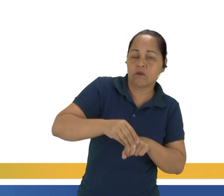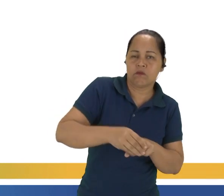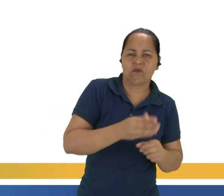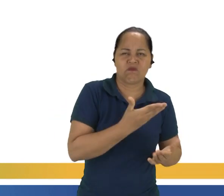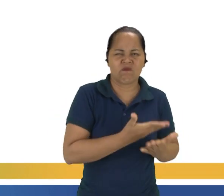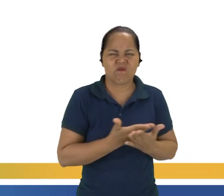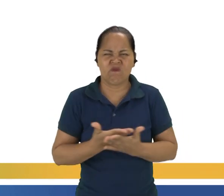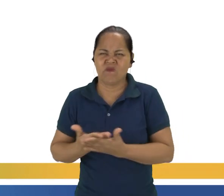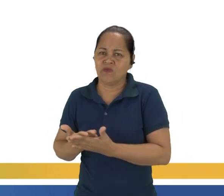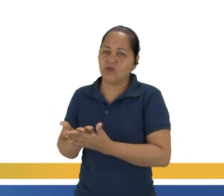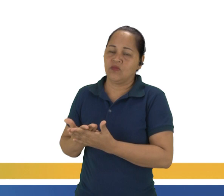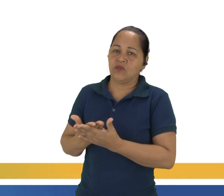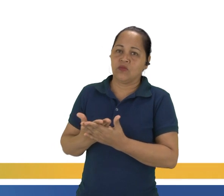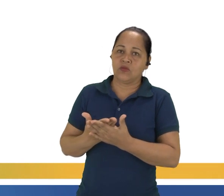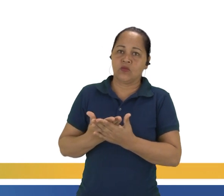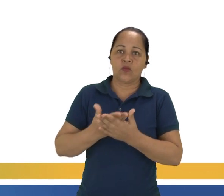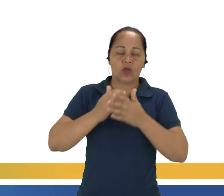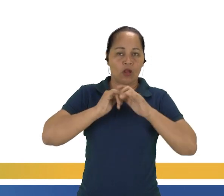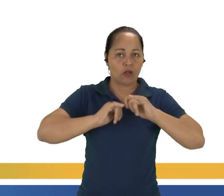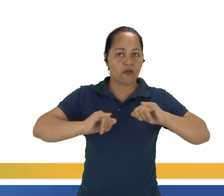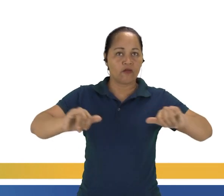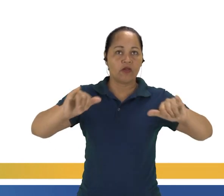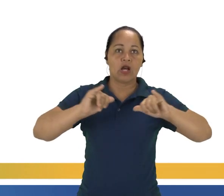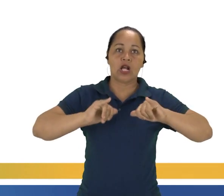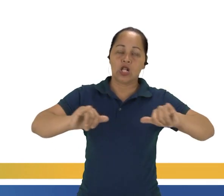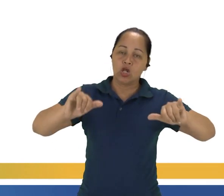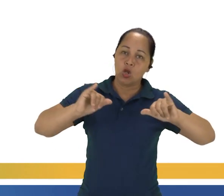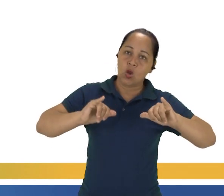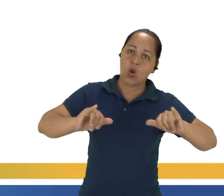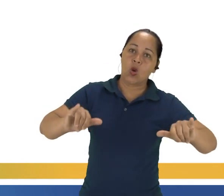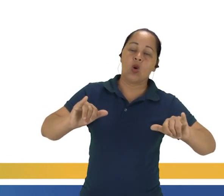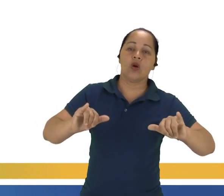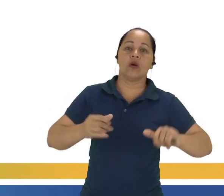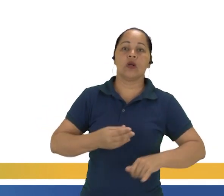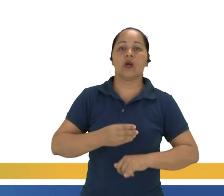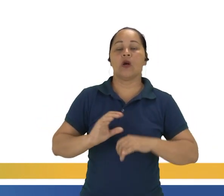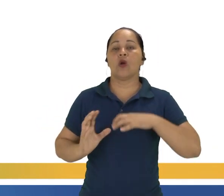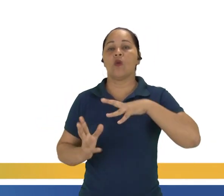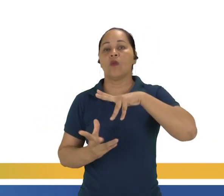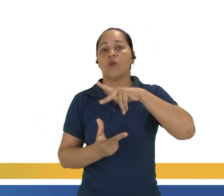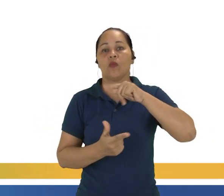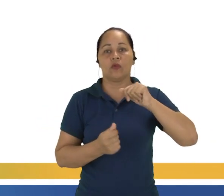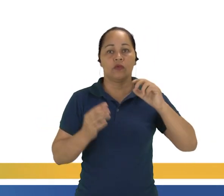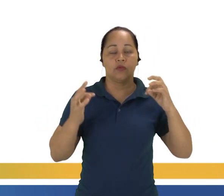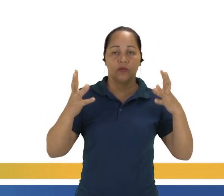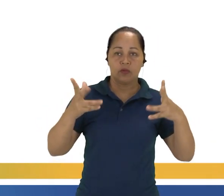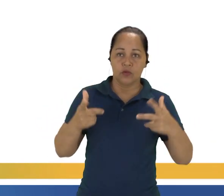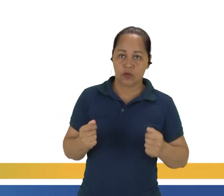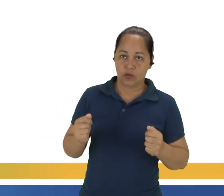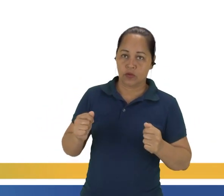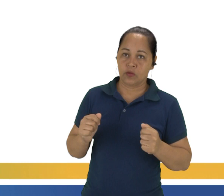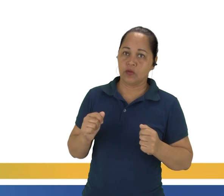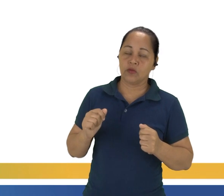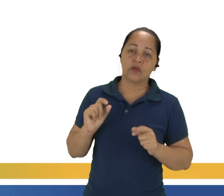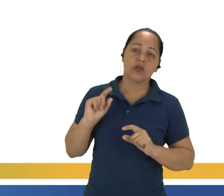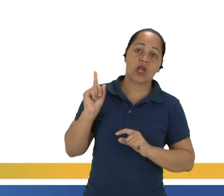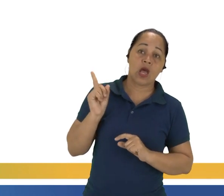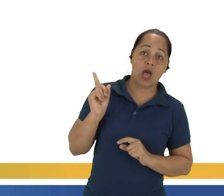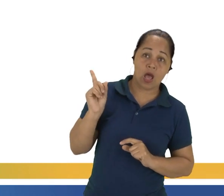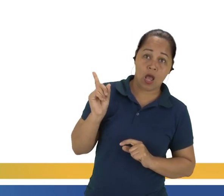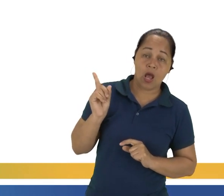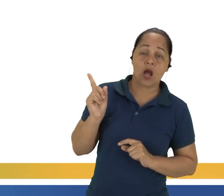o show de civilização para o mundo inteiro né ela ganhou visibilidade como uma grande líder liderança durante